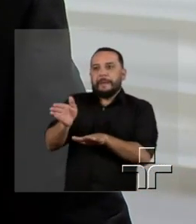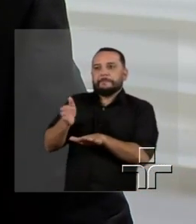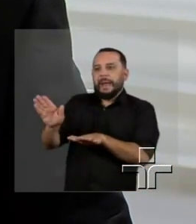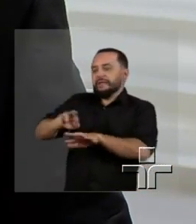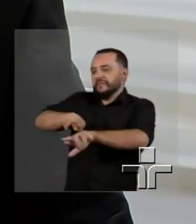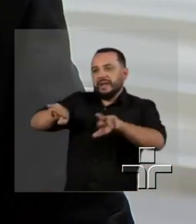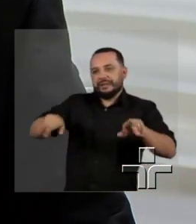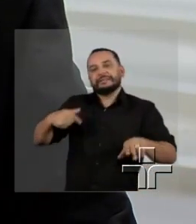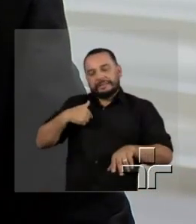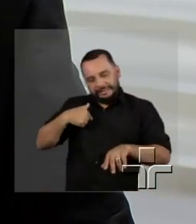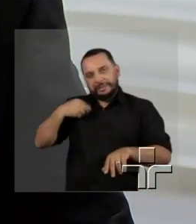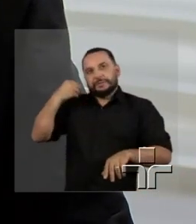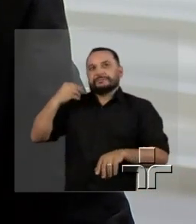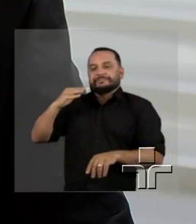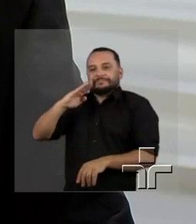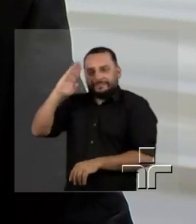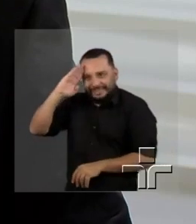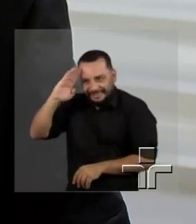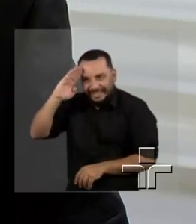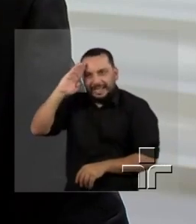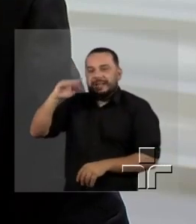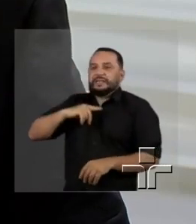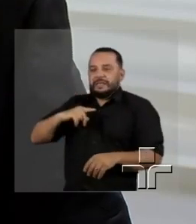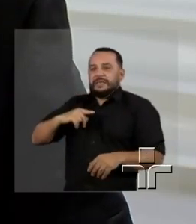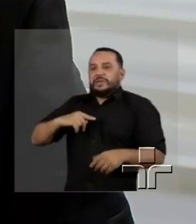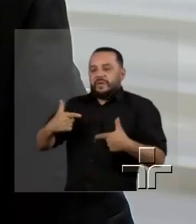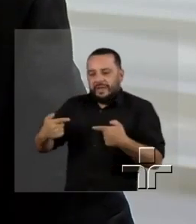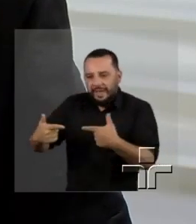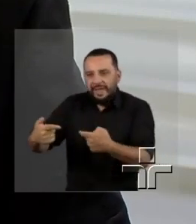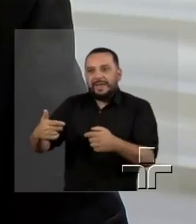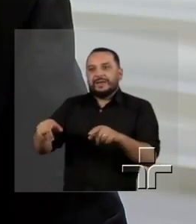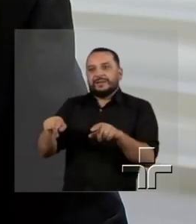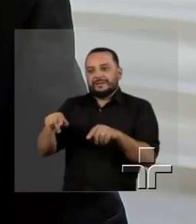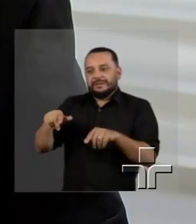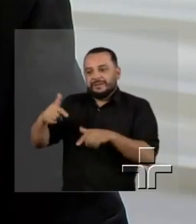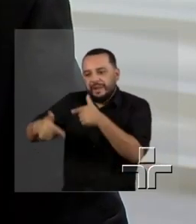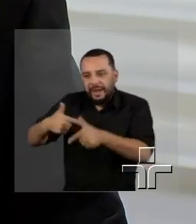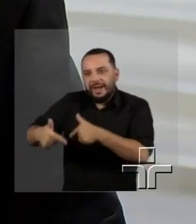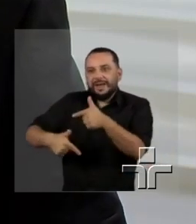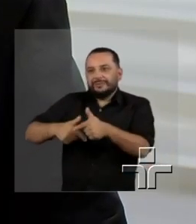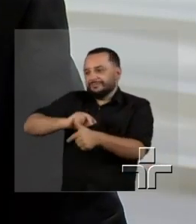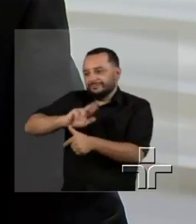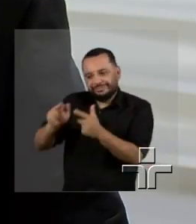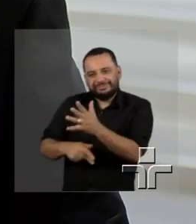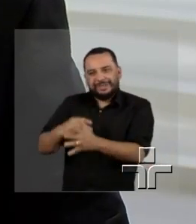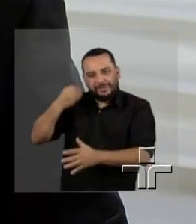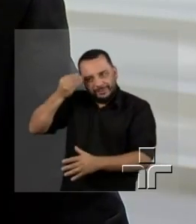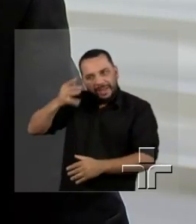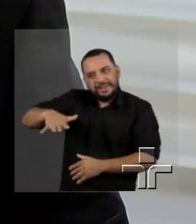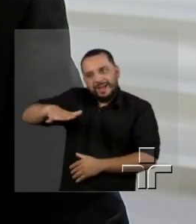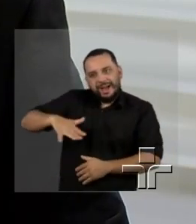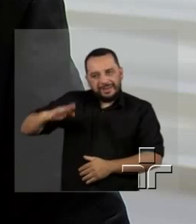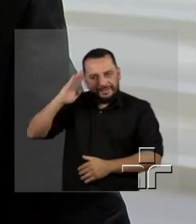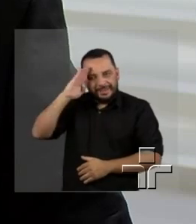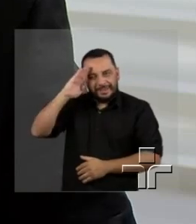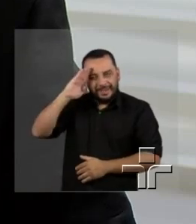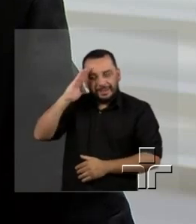maior obrigação nessa assessoria de assuntos diversos, né? E eu acho que a